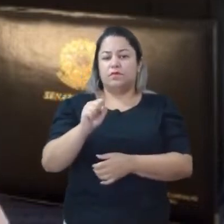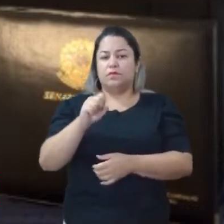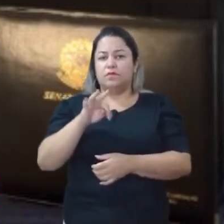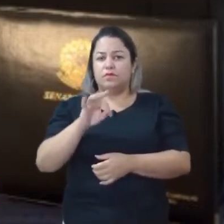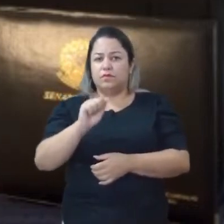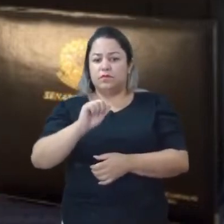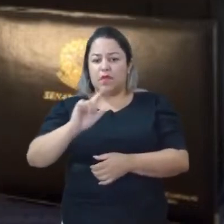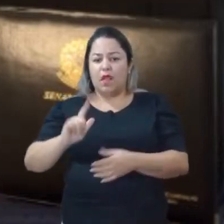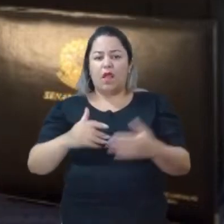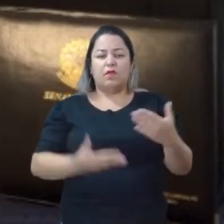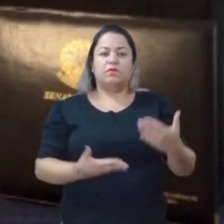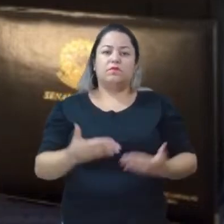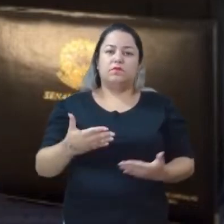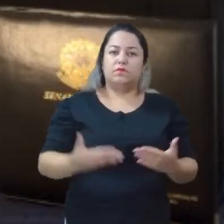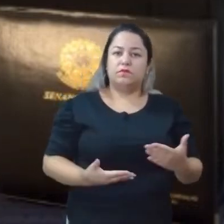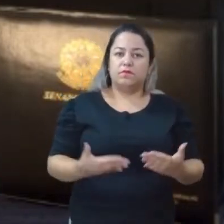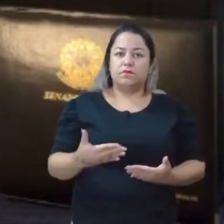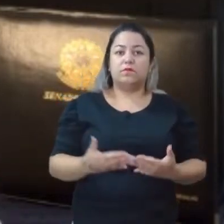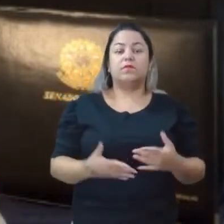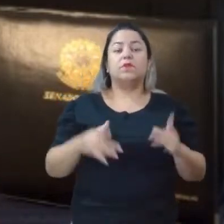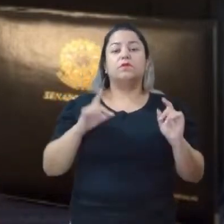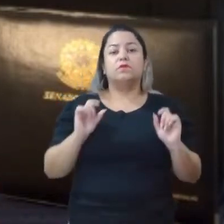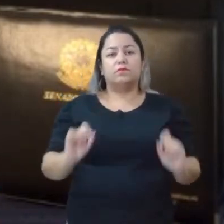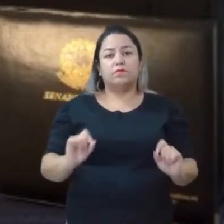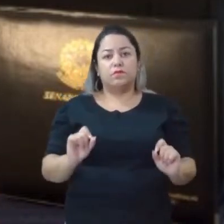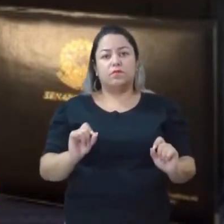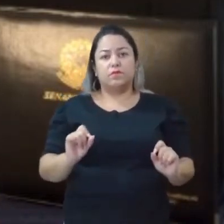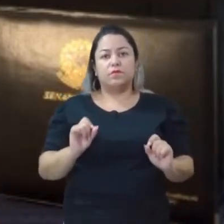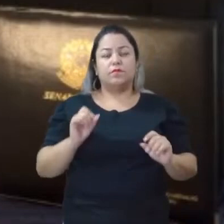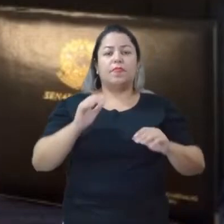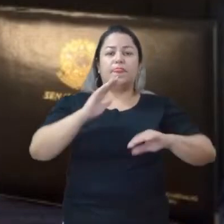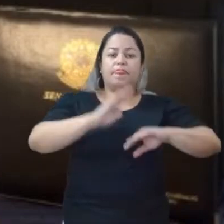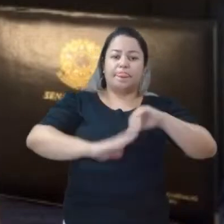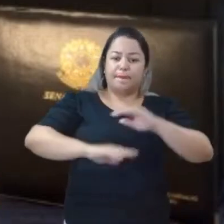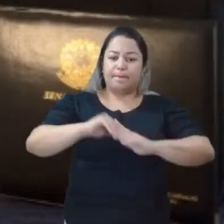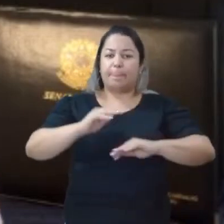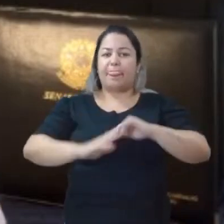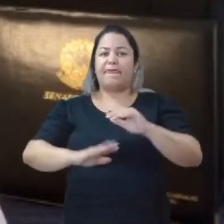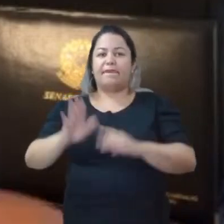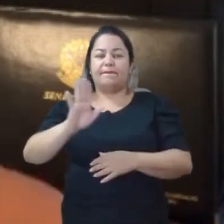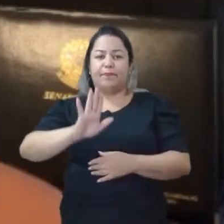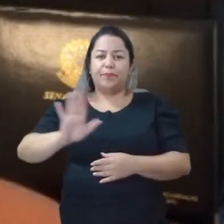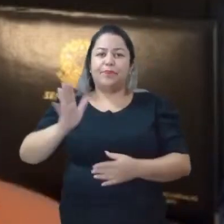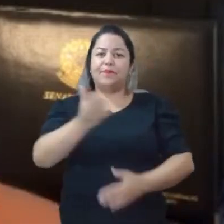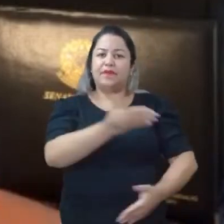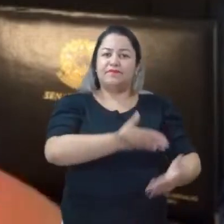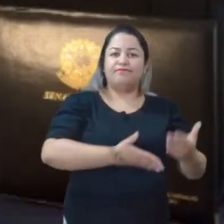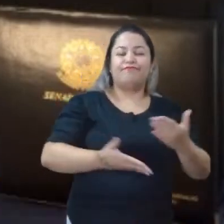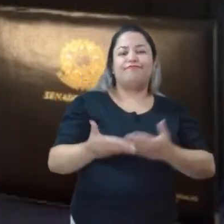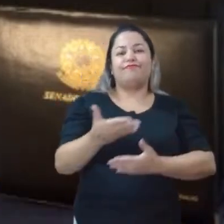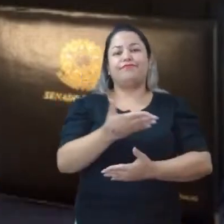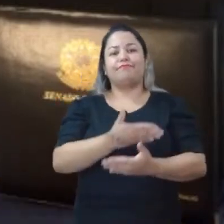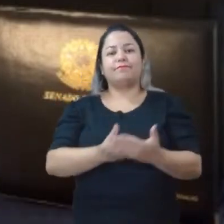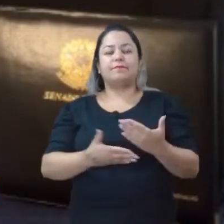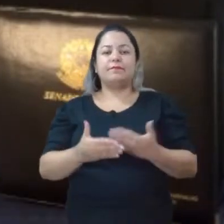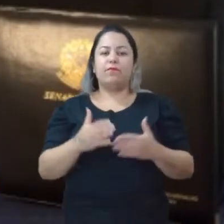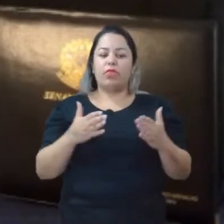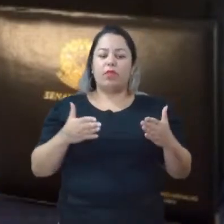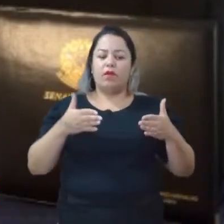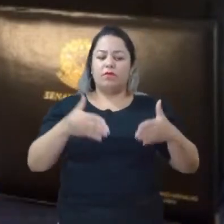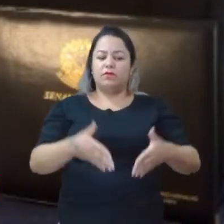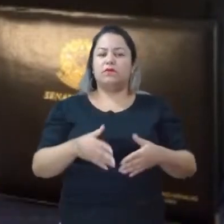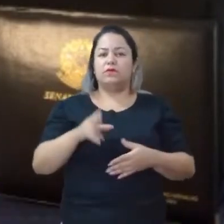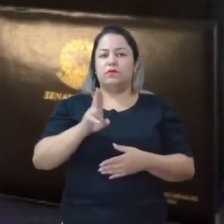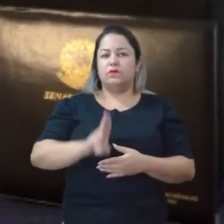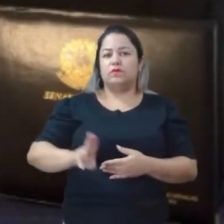a serviço de uma determinada candidatura, se envolve, participa e usa